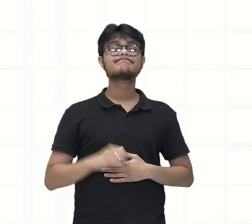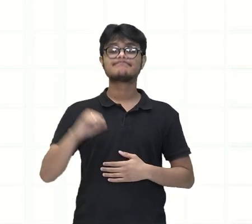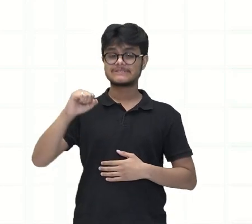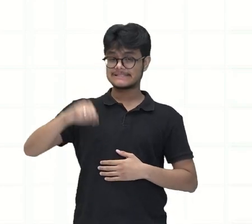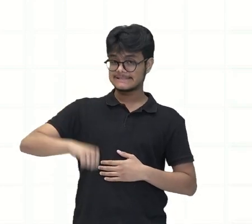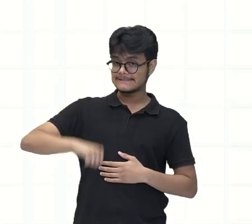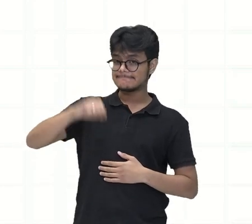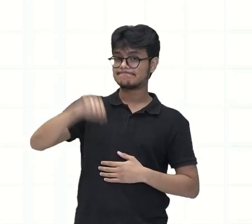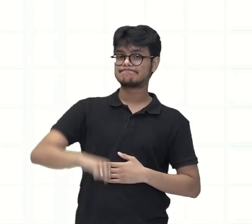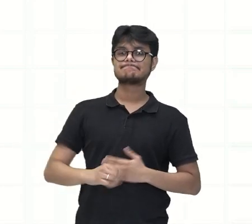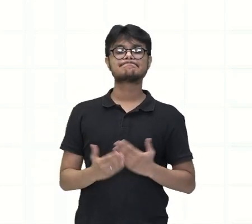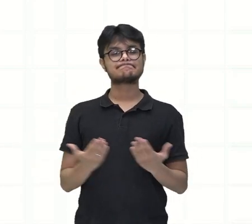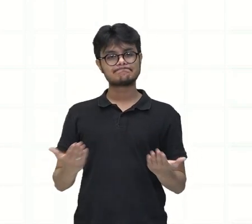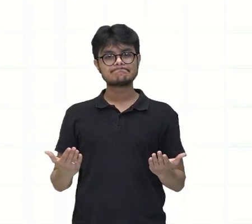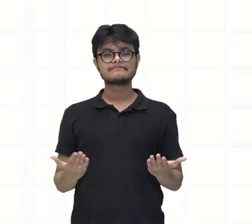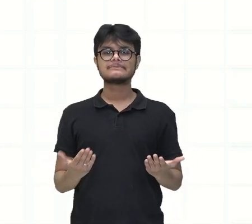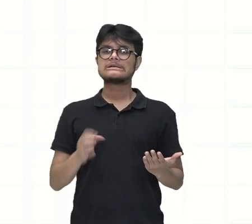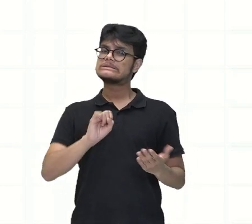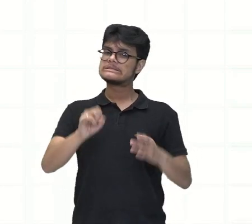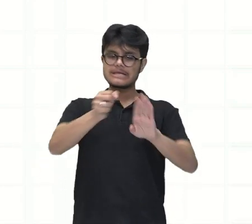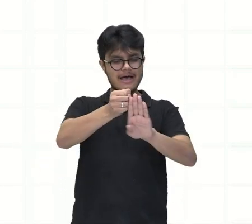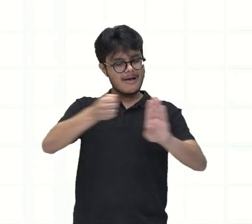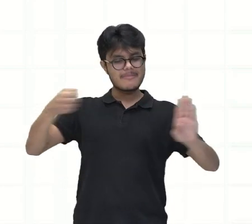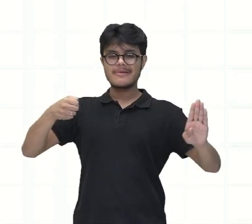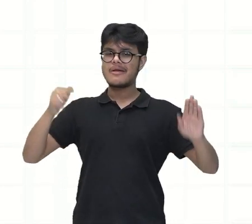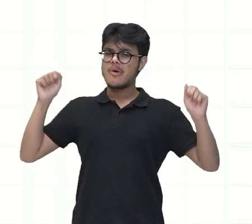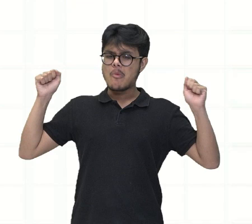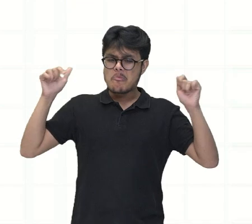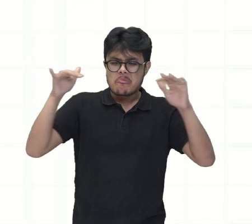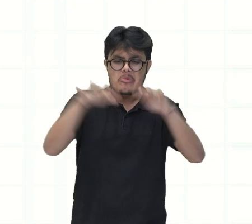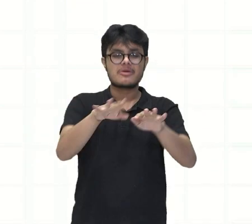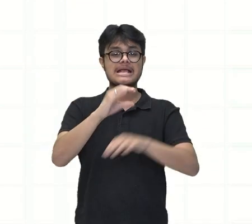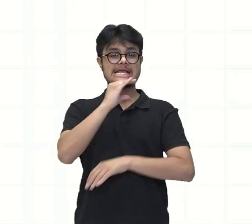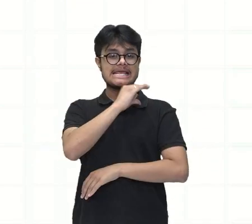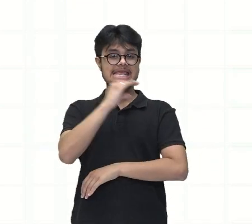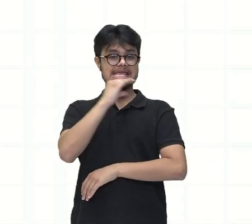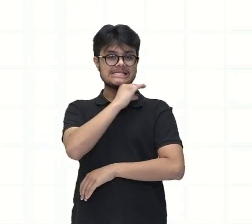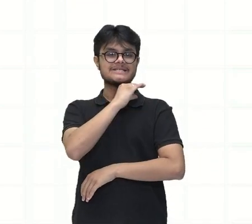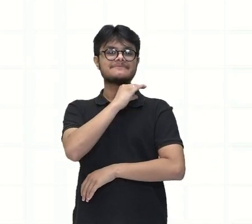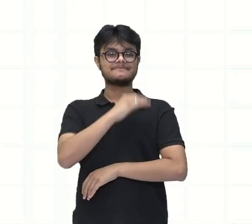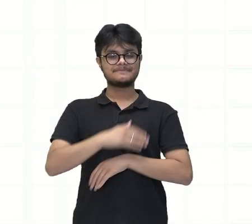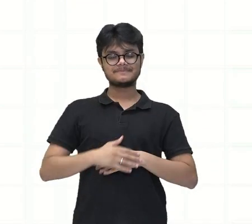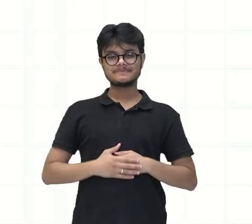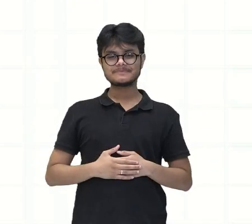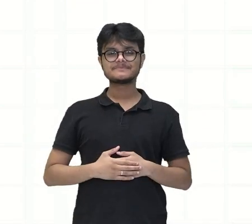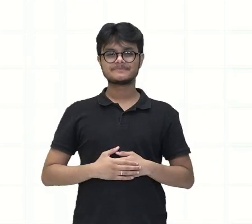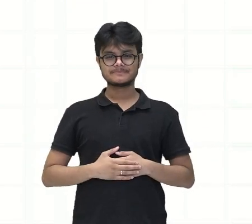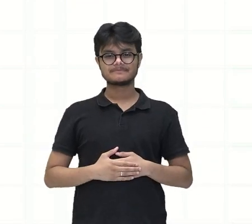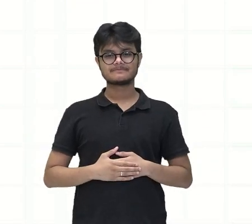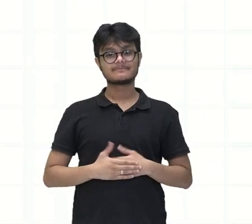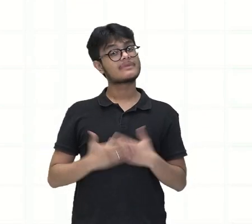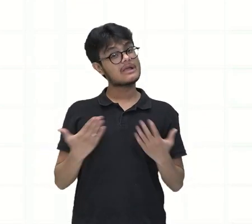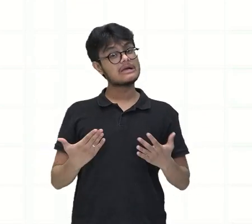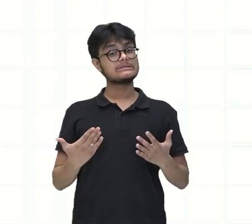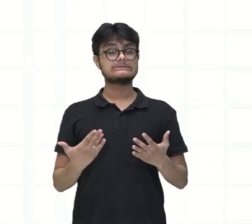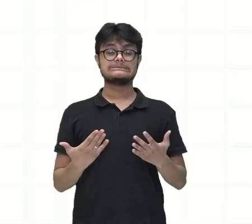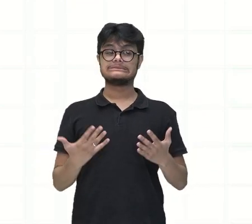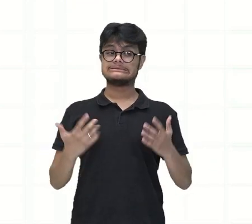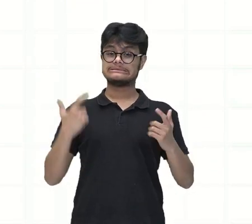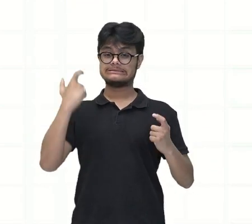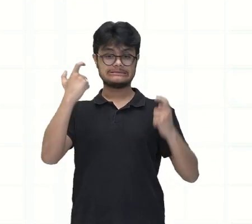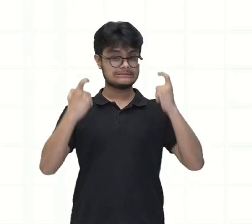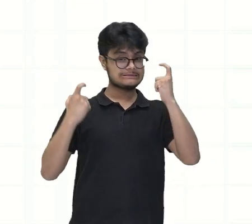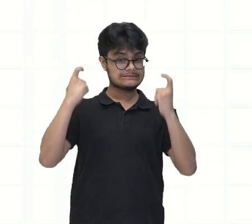quente, que por um acaso toda vez que abre essa geladeira, esse ar do meio externo vai entrar e ele está mais